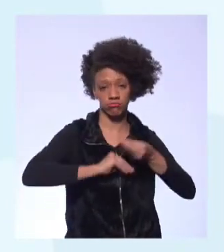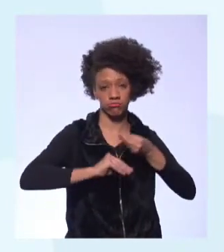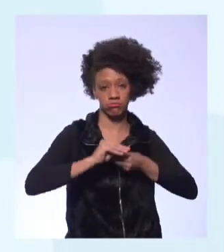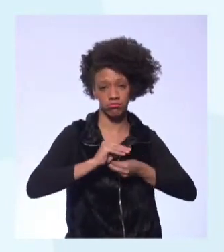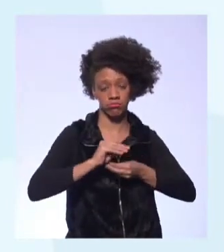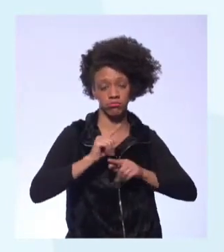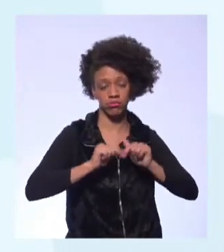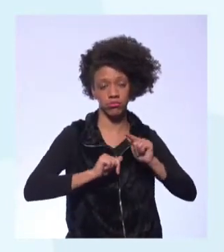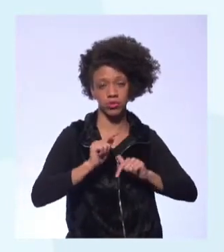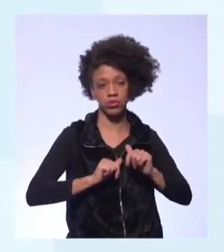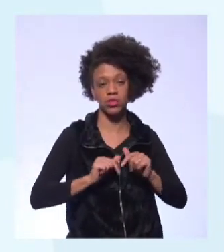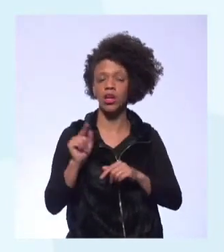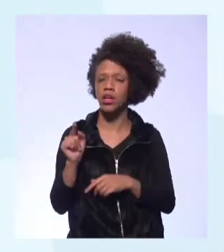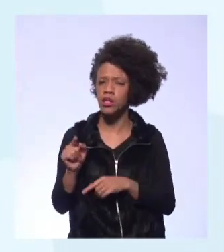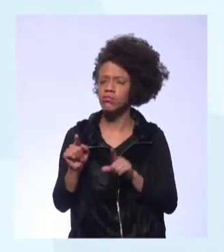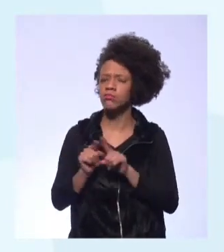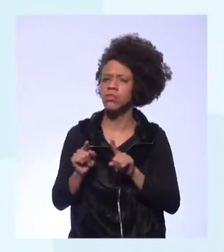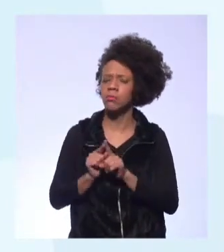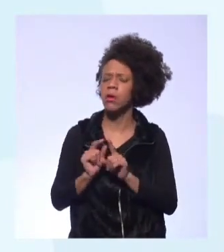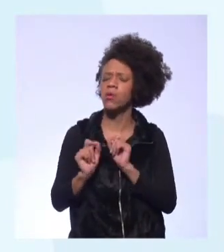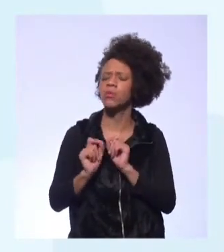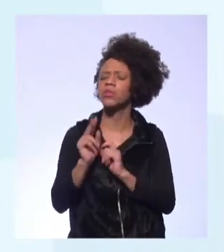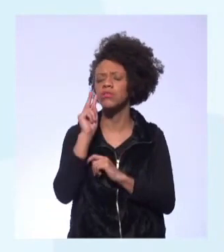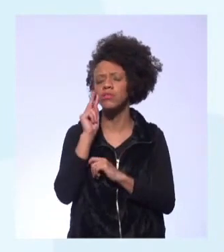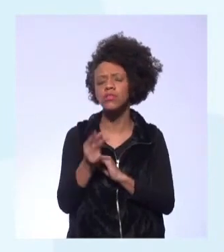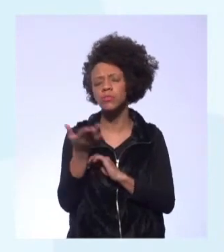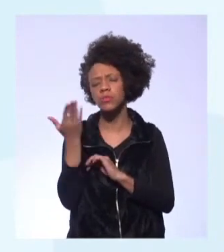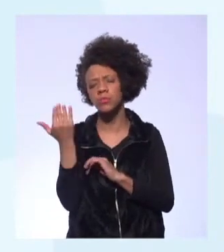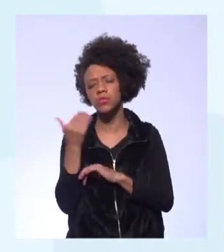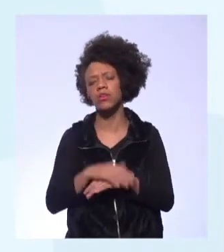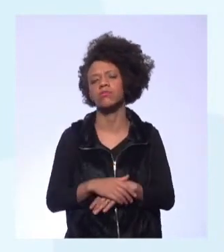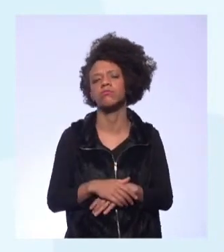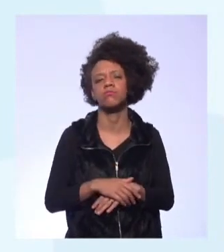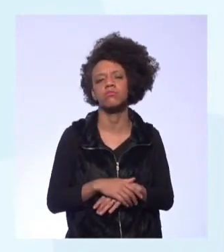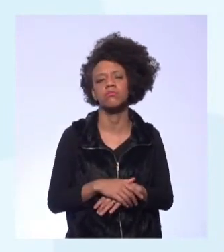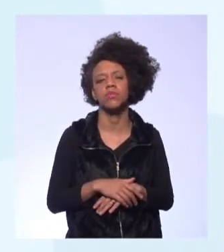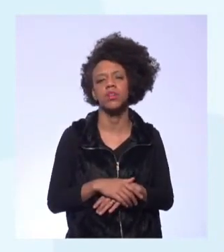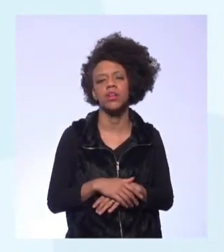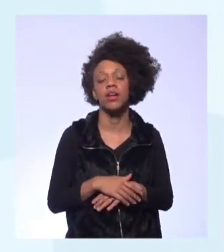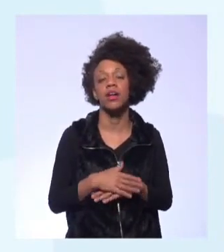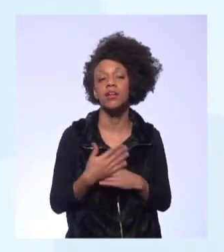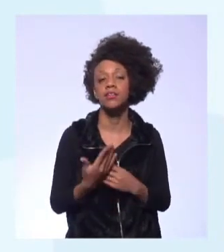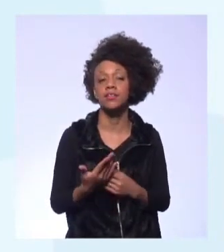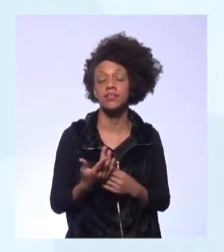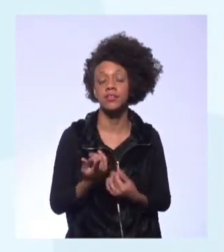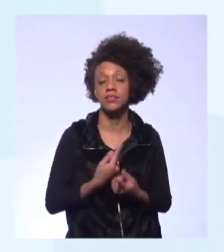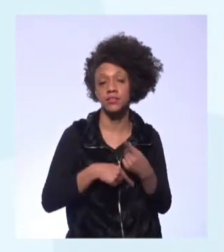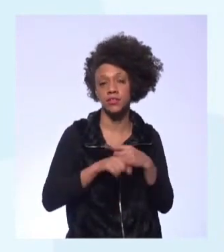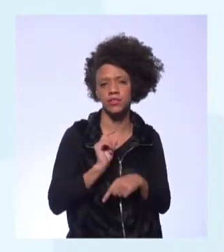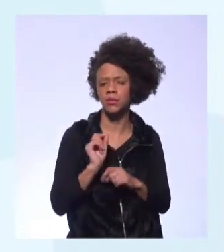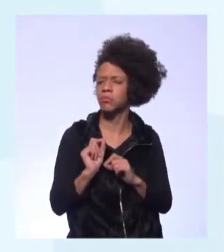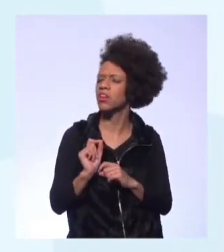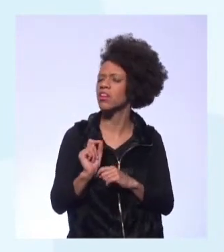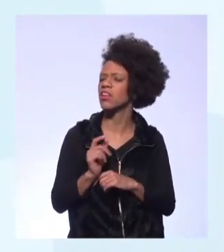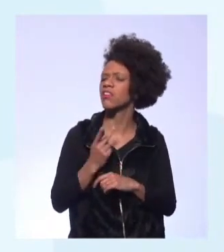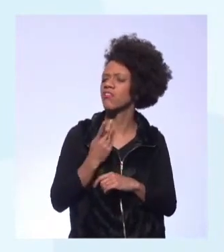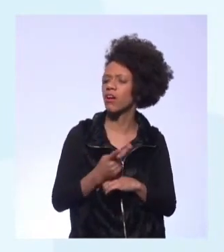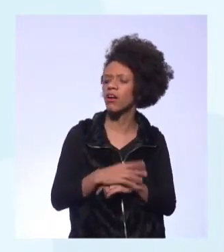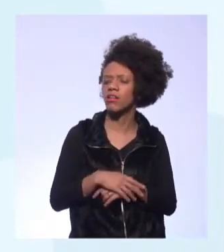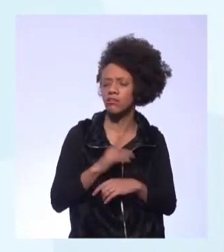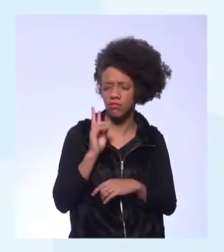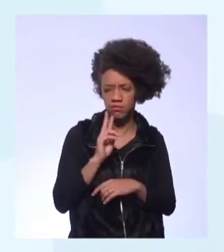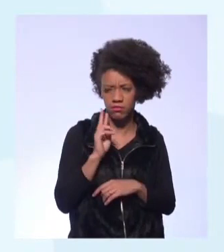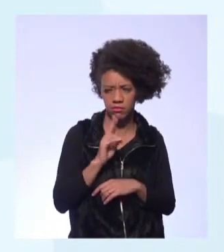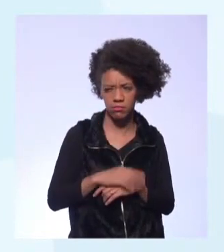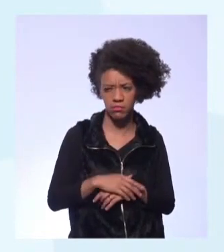produto. Isso também tem a ver com aquilo que nós vimos lá atrás, né? Nada se perde, tudo se transforma. Quem fala isso, professora Dani? A senhora